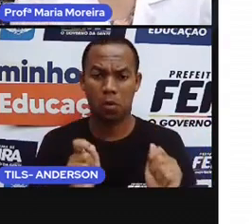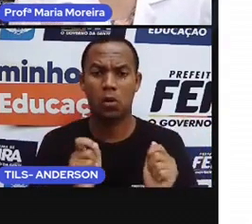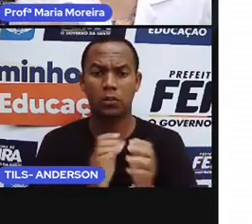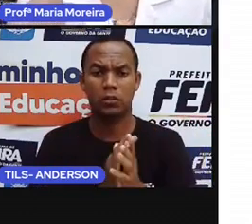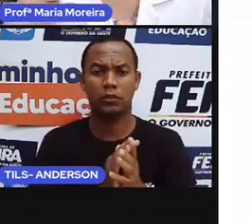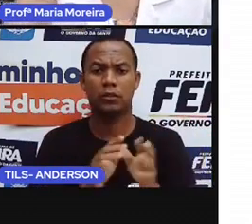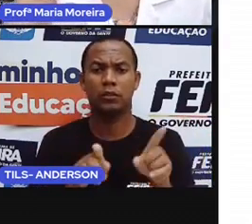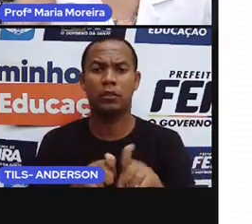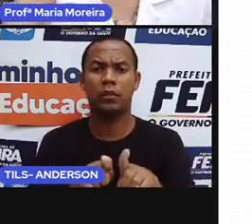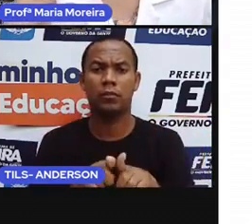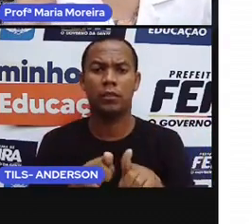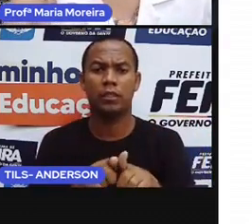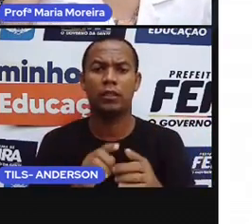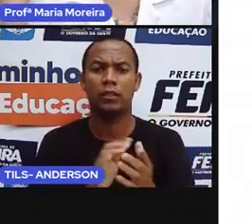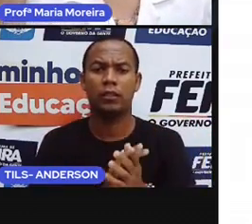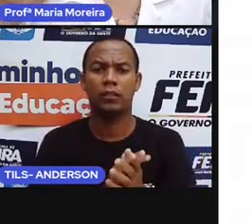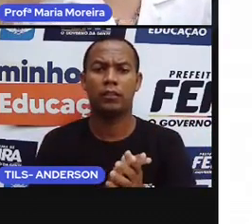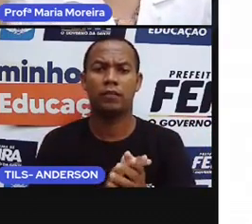né?